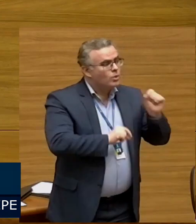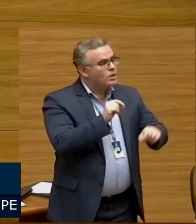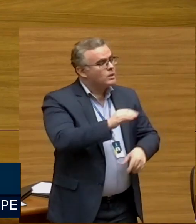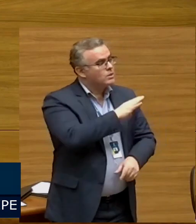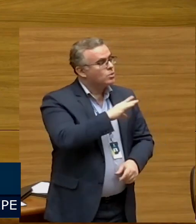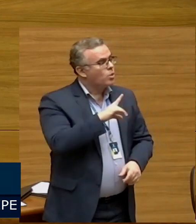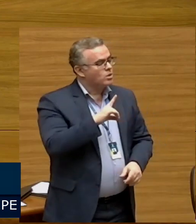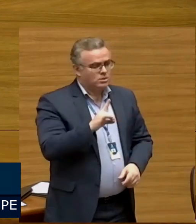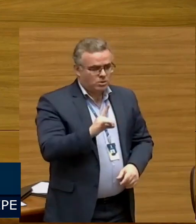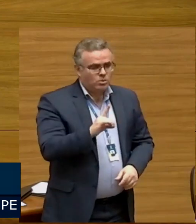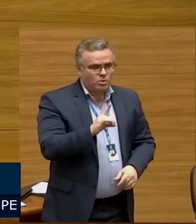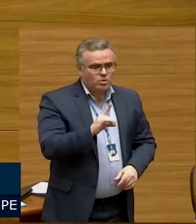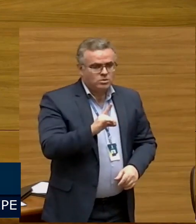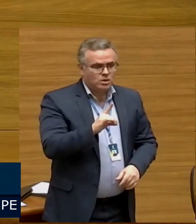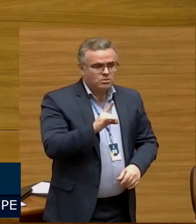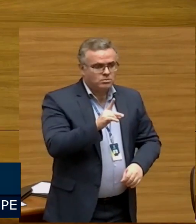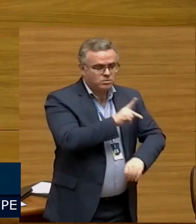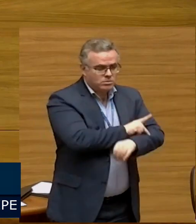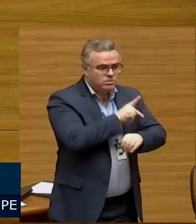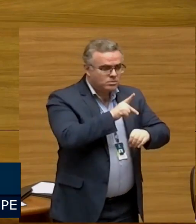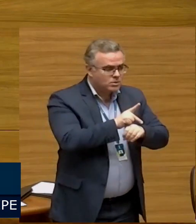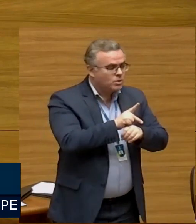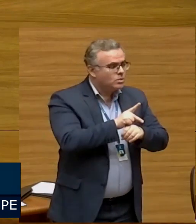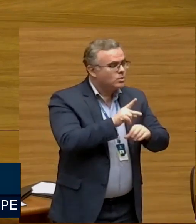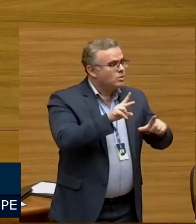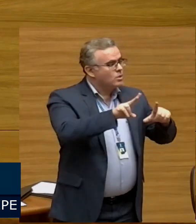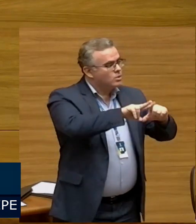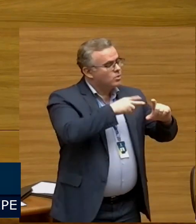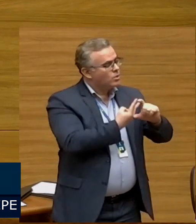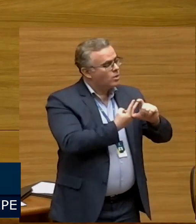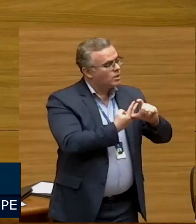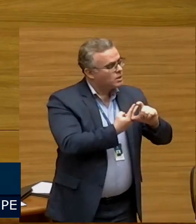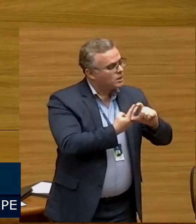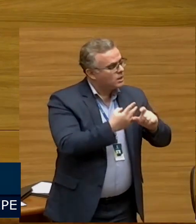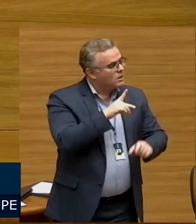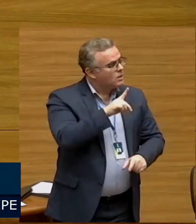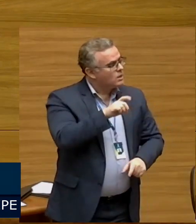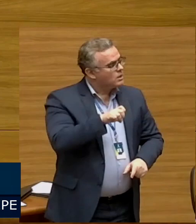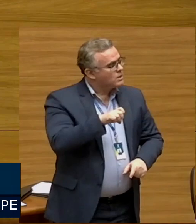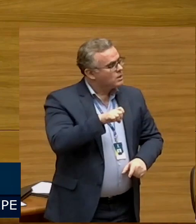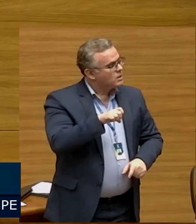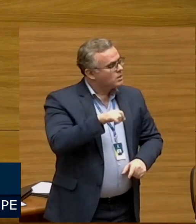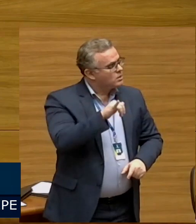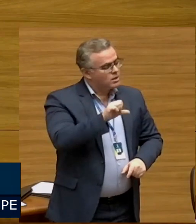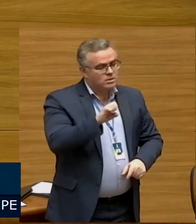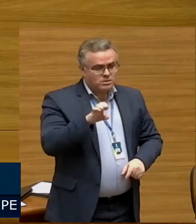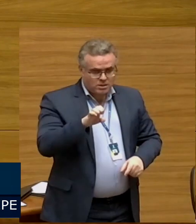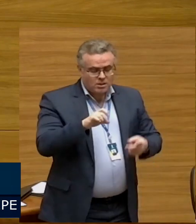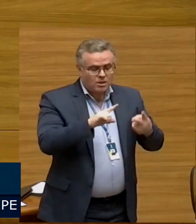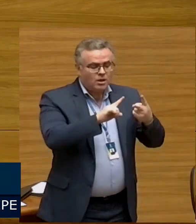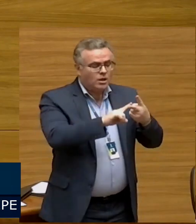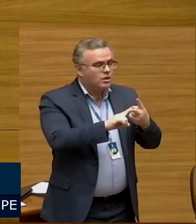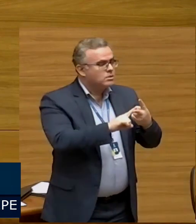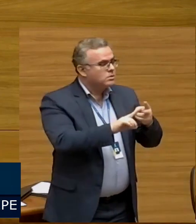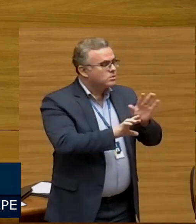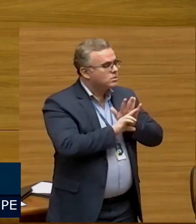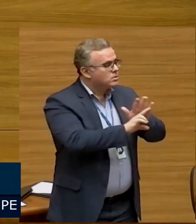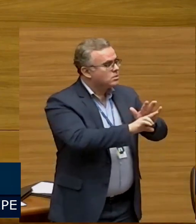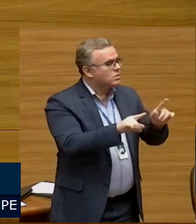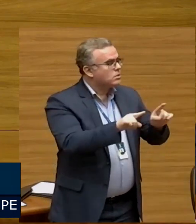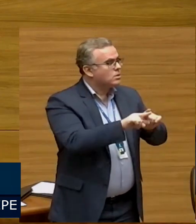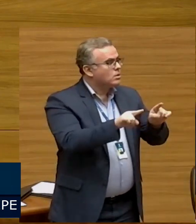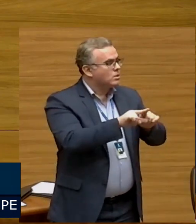coordenadora pedagógica do IPAESE, Deise Xavier, e do representante do